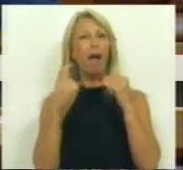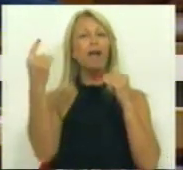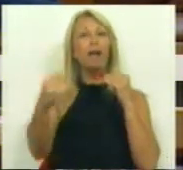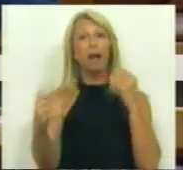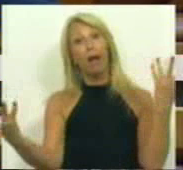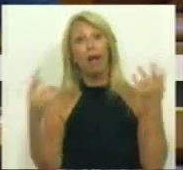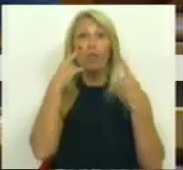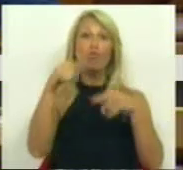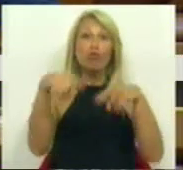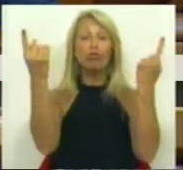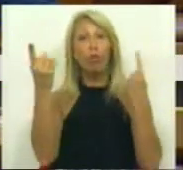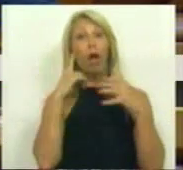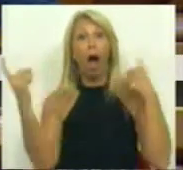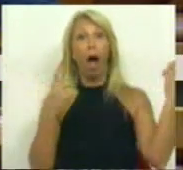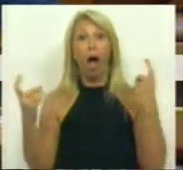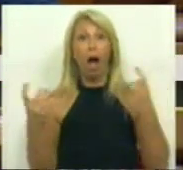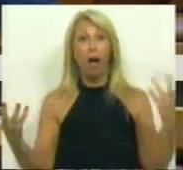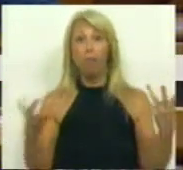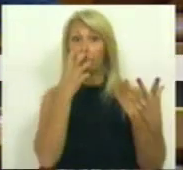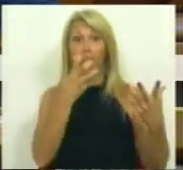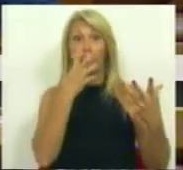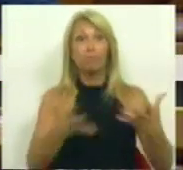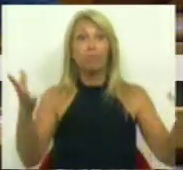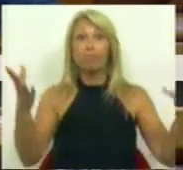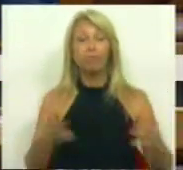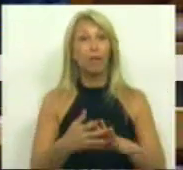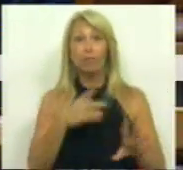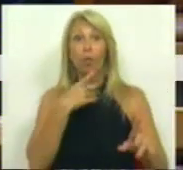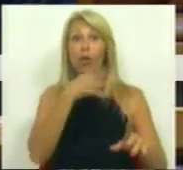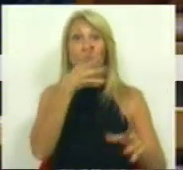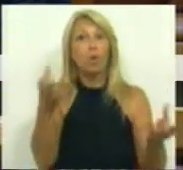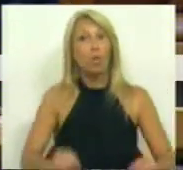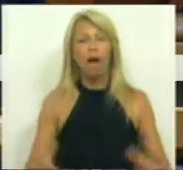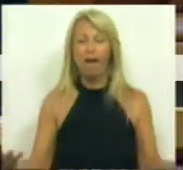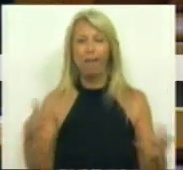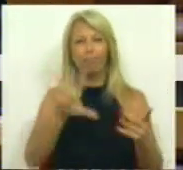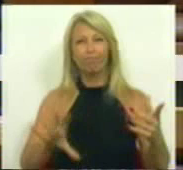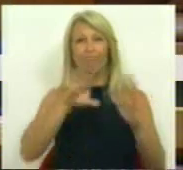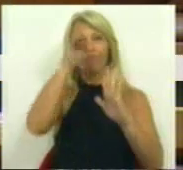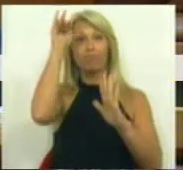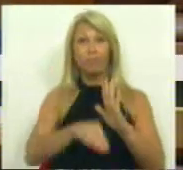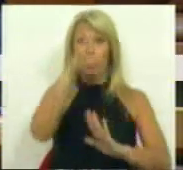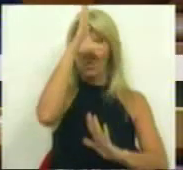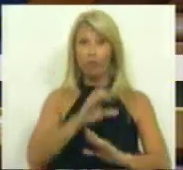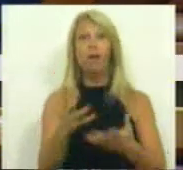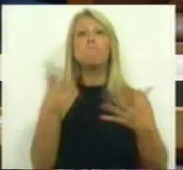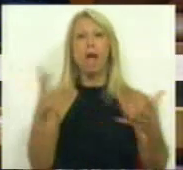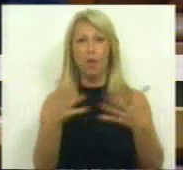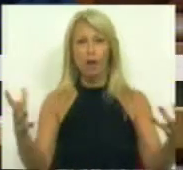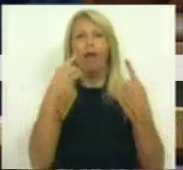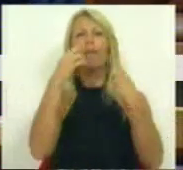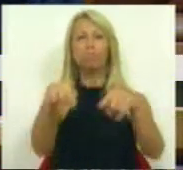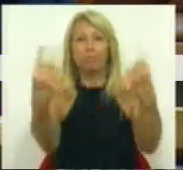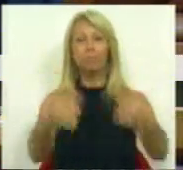sem argumento. É mesmo um estado clínico de decadência de um governo e de uma maioria. E